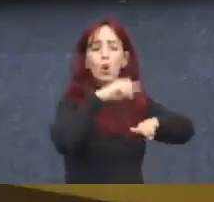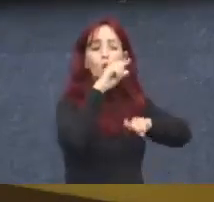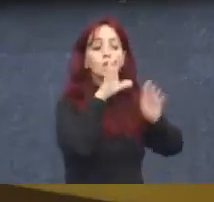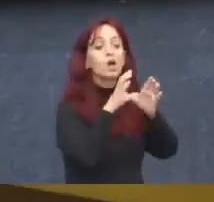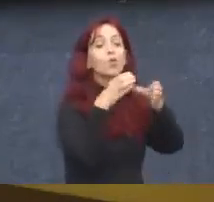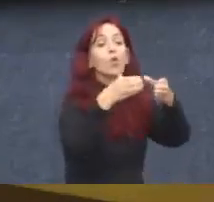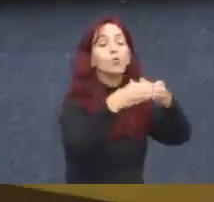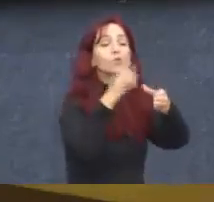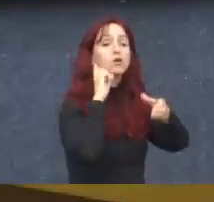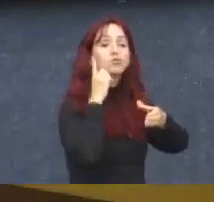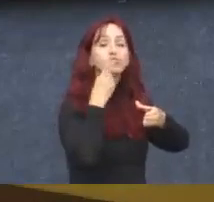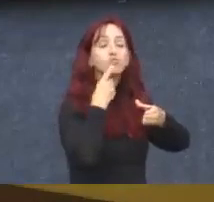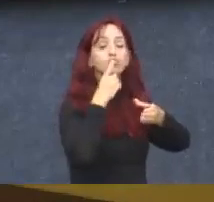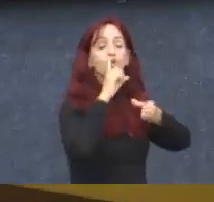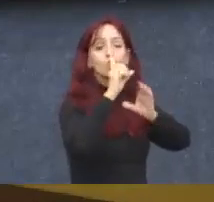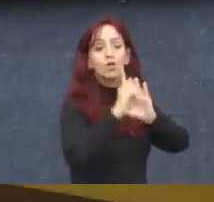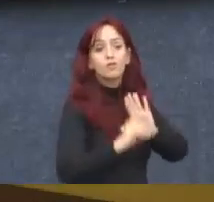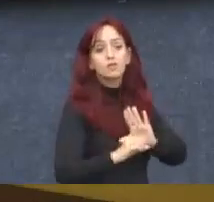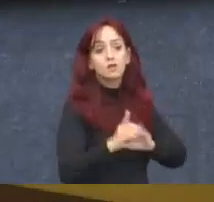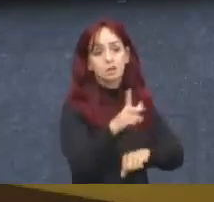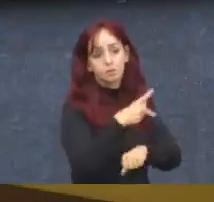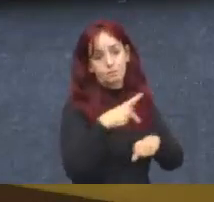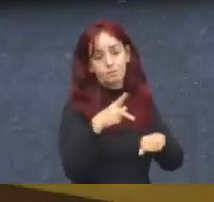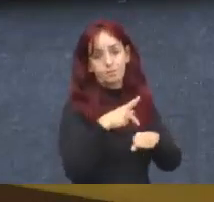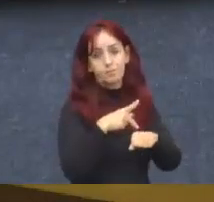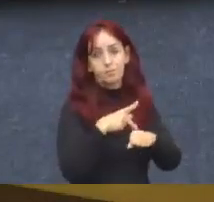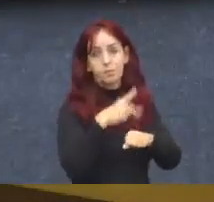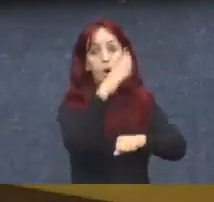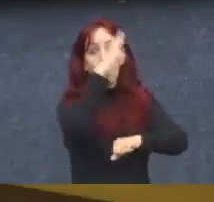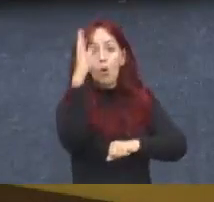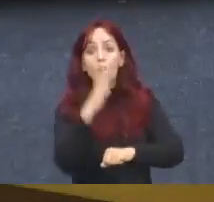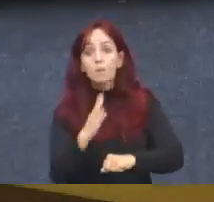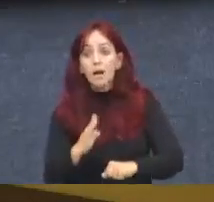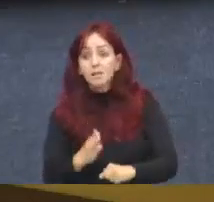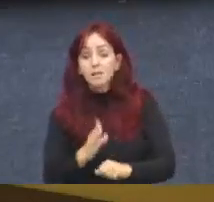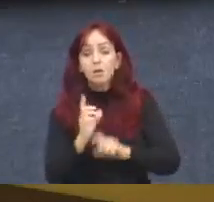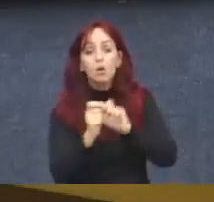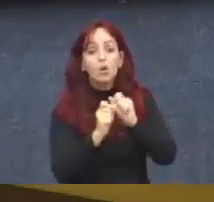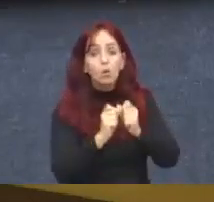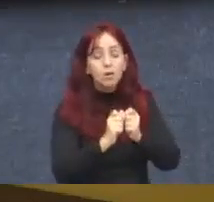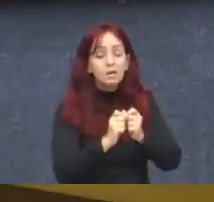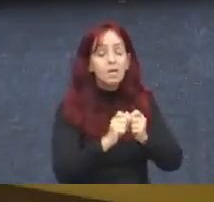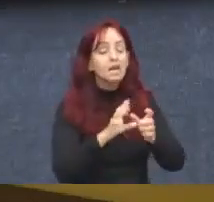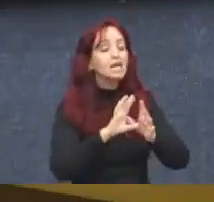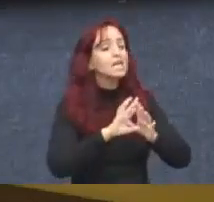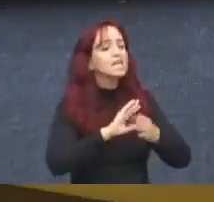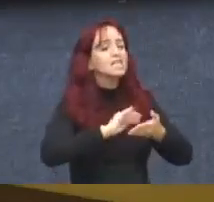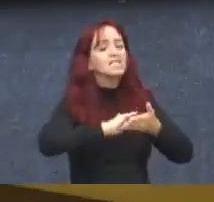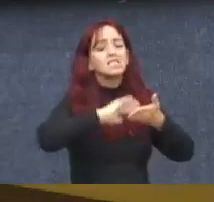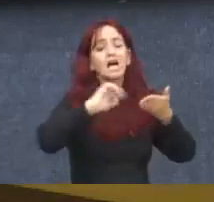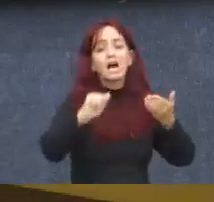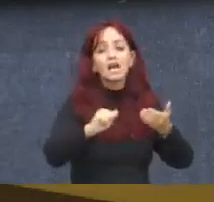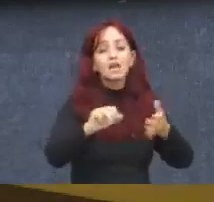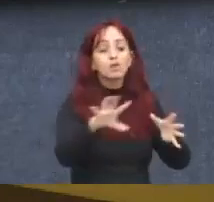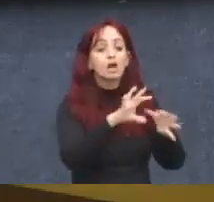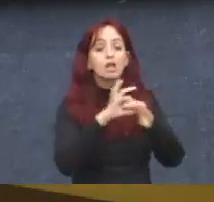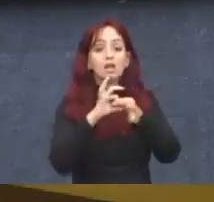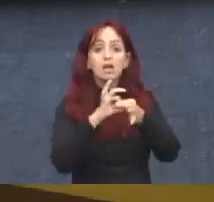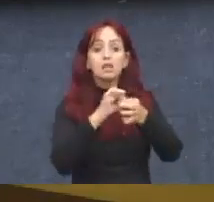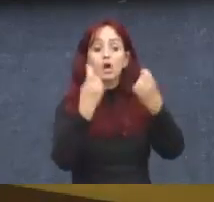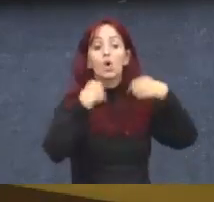com deficiência no nosso país. O Brasil saiu da Aliança Mundial contra o